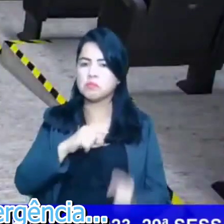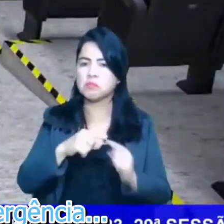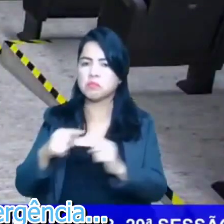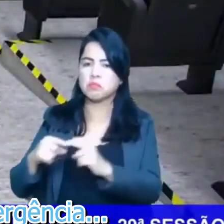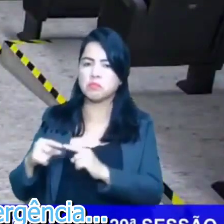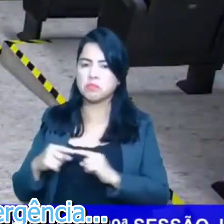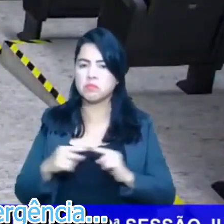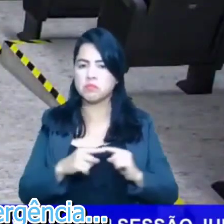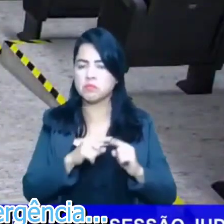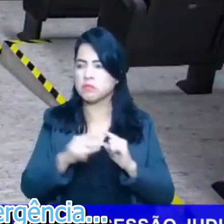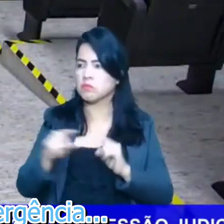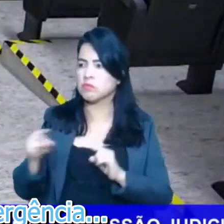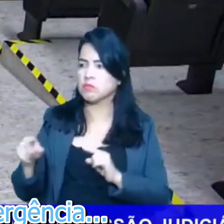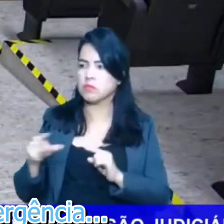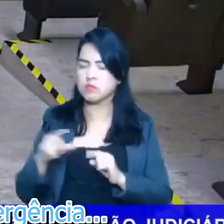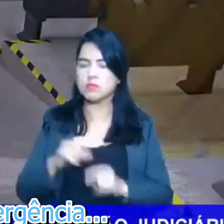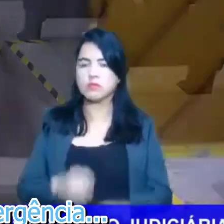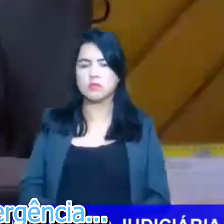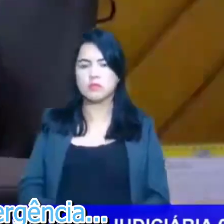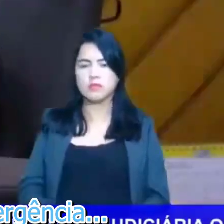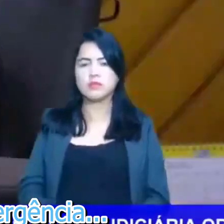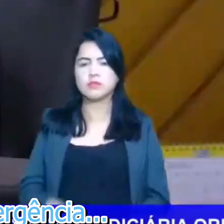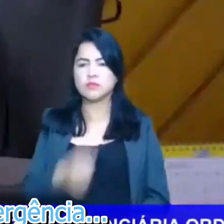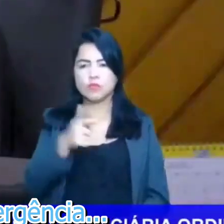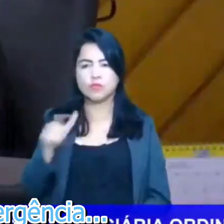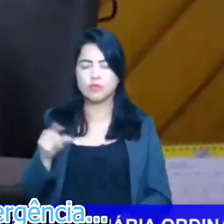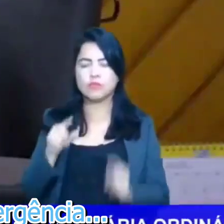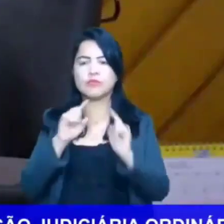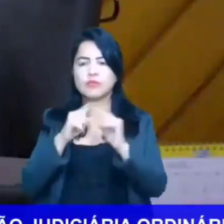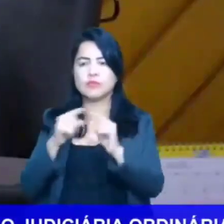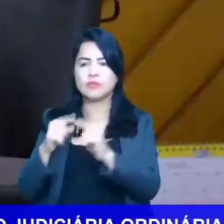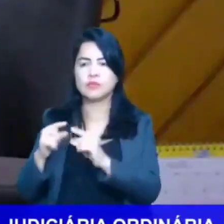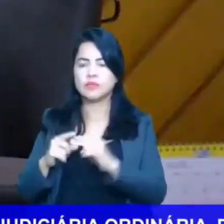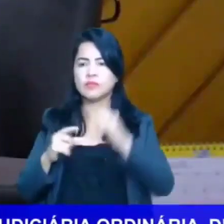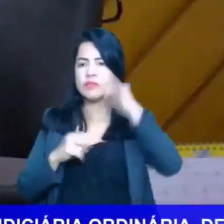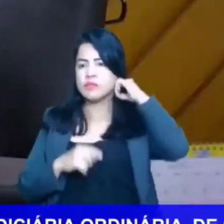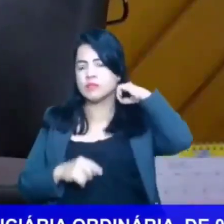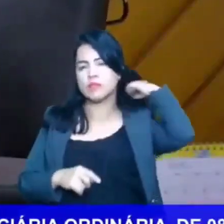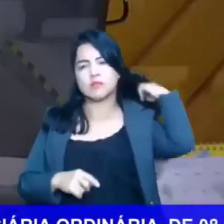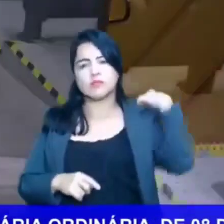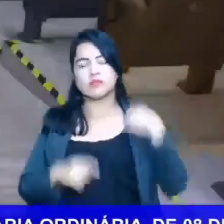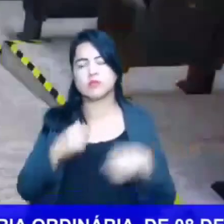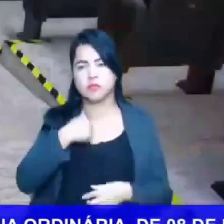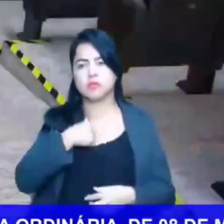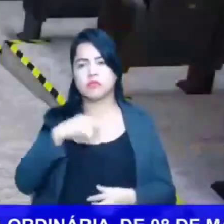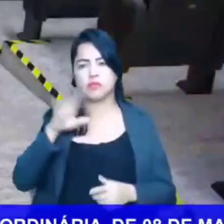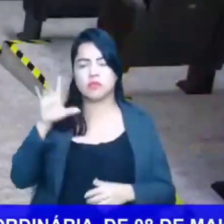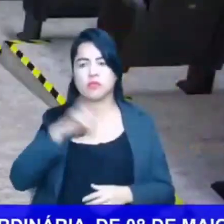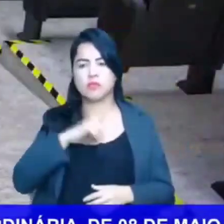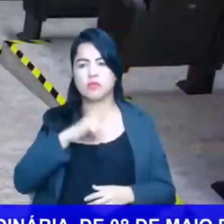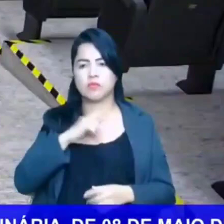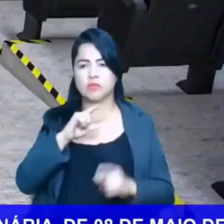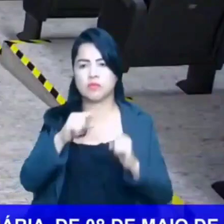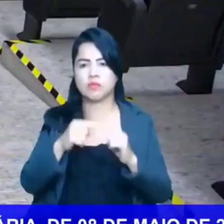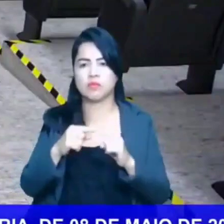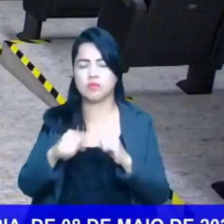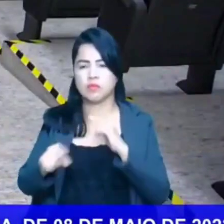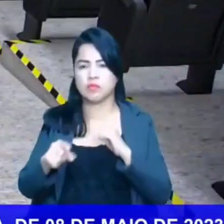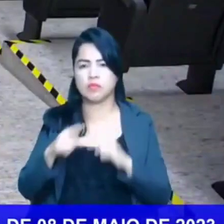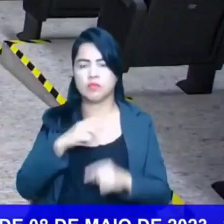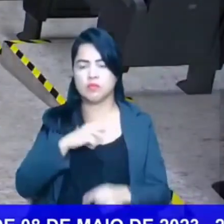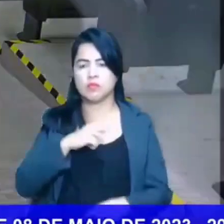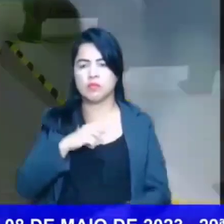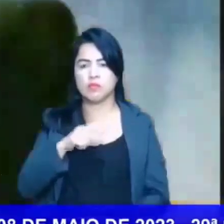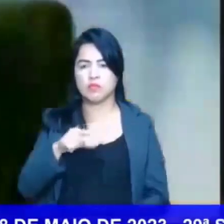divergência? Diverge, não havendo divergência. Eu tenho, presidente. Vamos presidente, então, ouvir, Mário. Eu